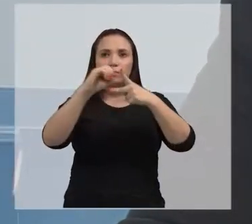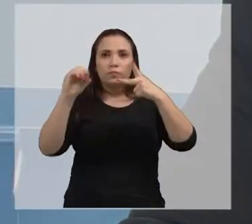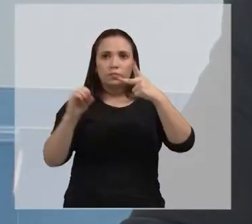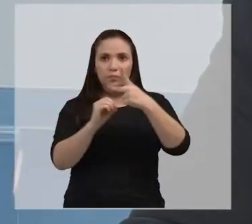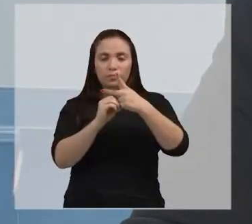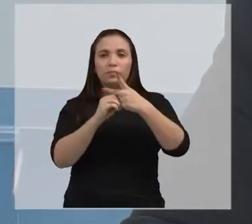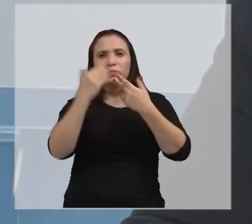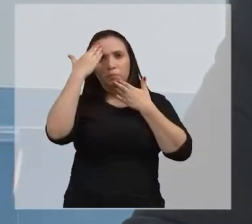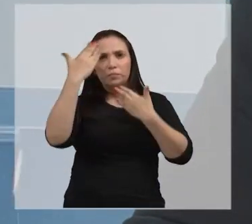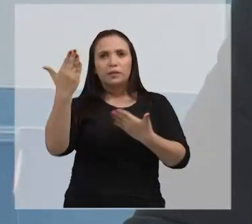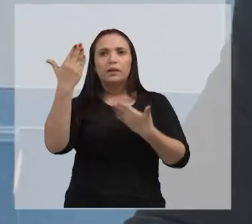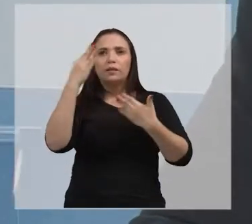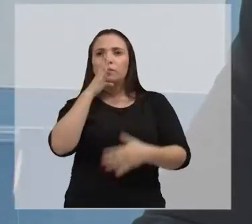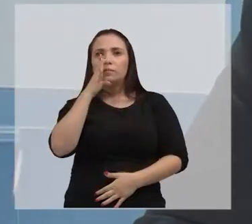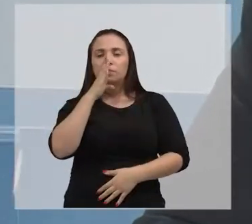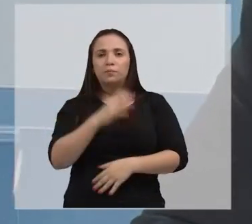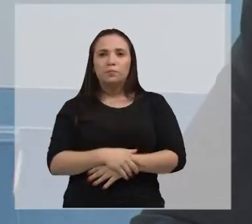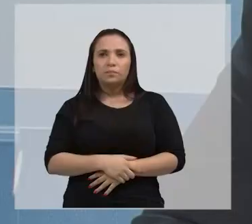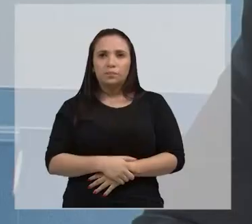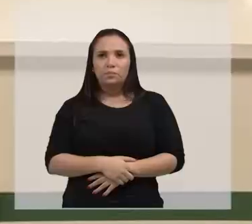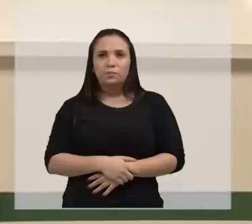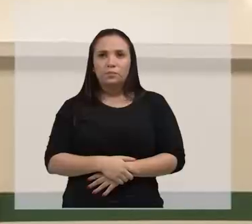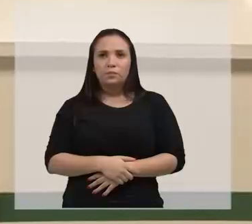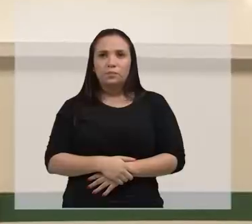Ordem. Obrigado pela audiência e até lá.